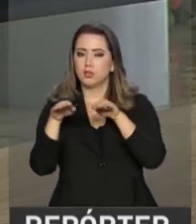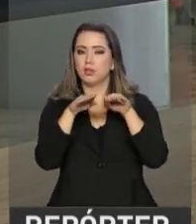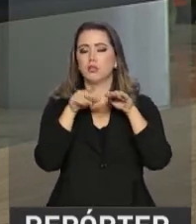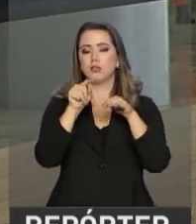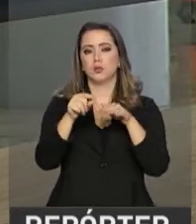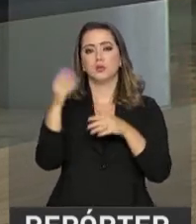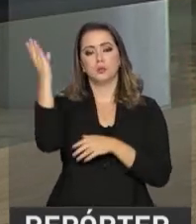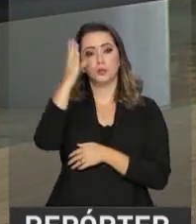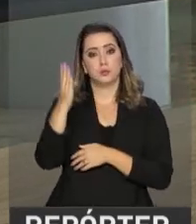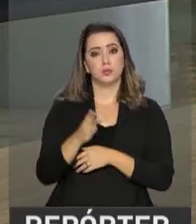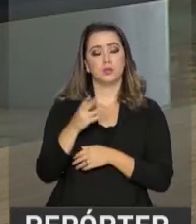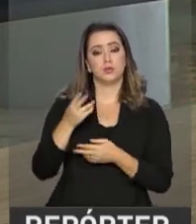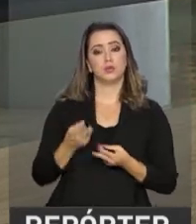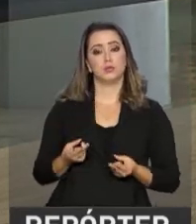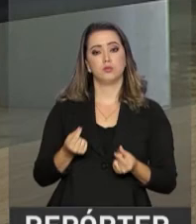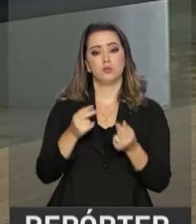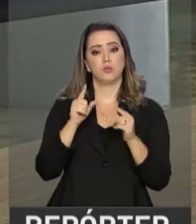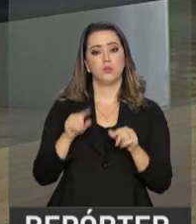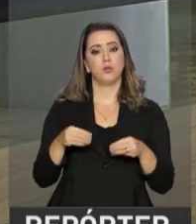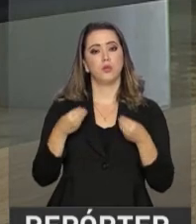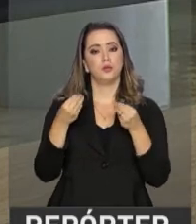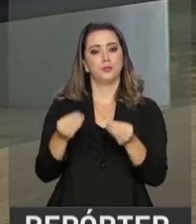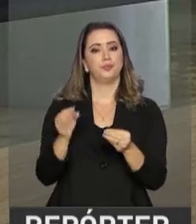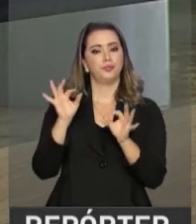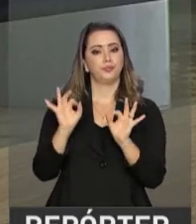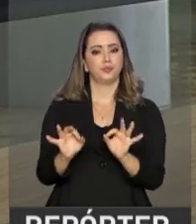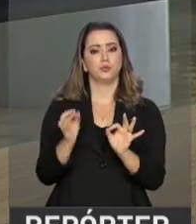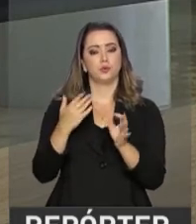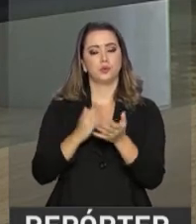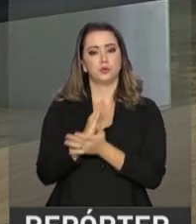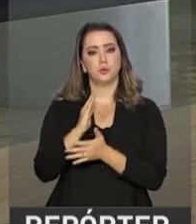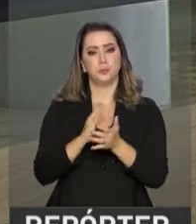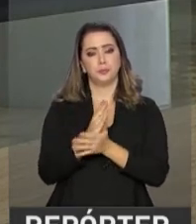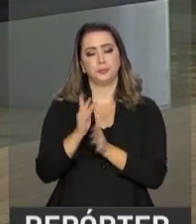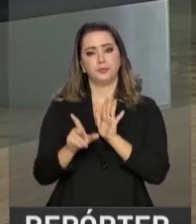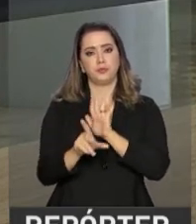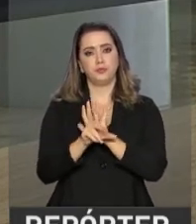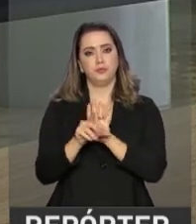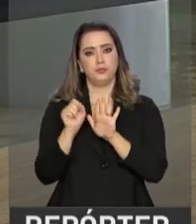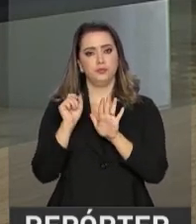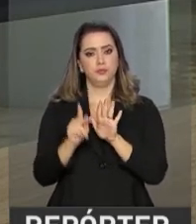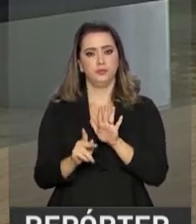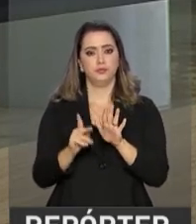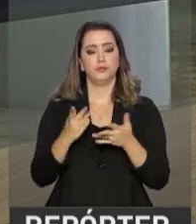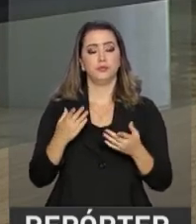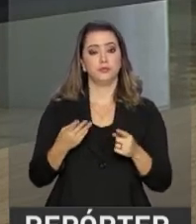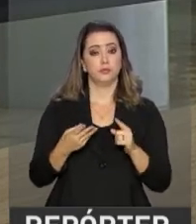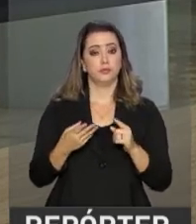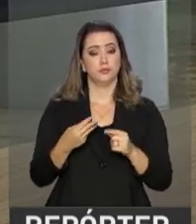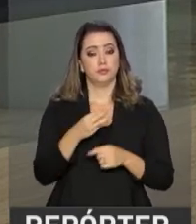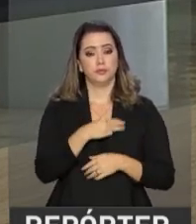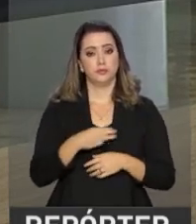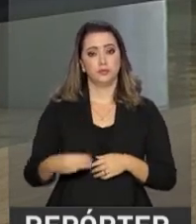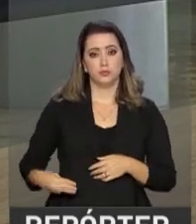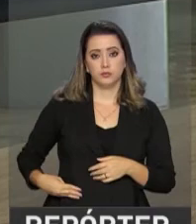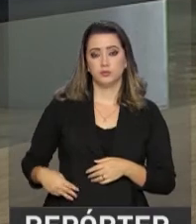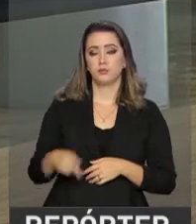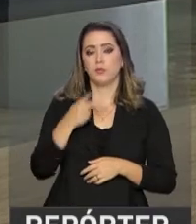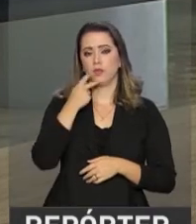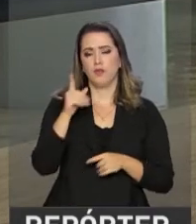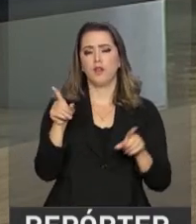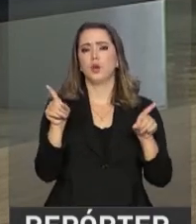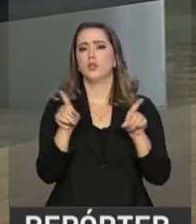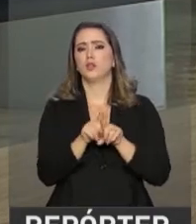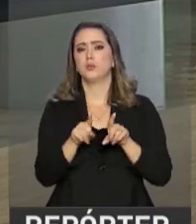do brasil o que passa justamente segundo o ministro pela aprovação da reforma da previdência o ministro disse ainda que o governo quer